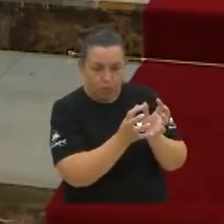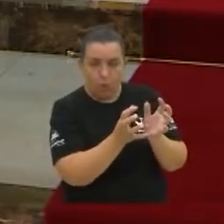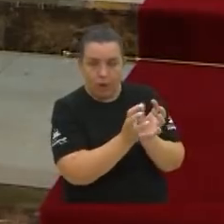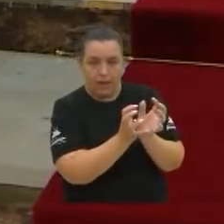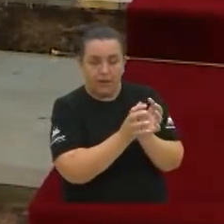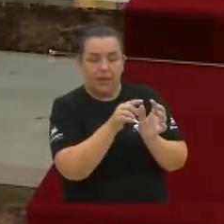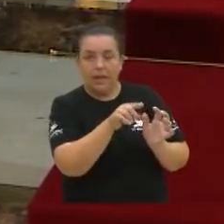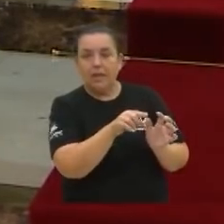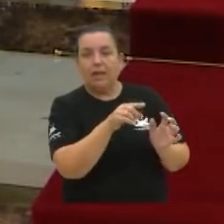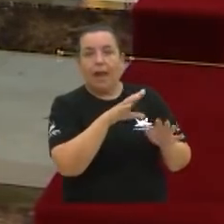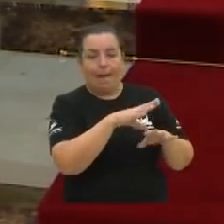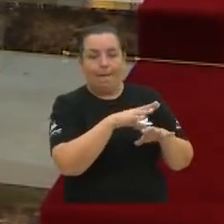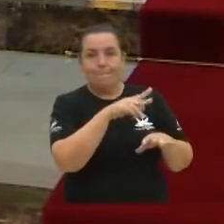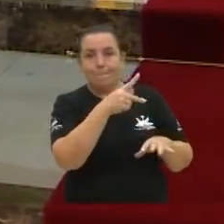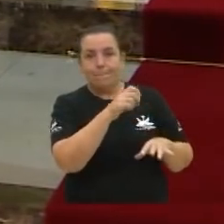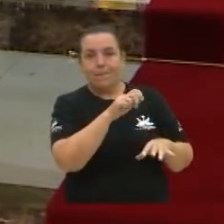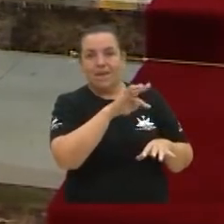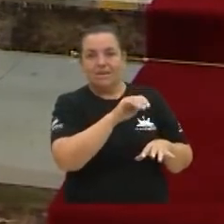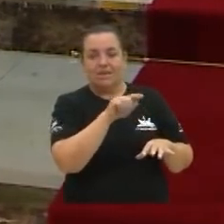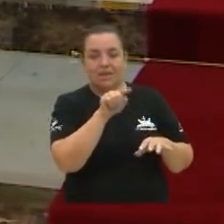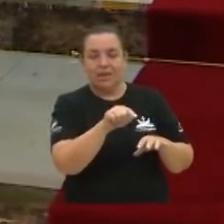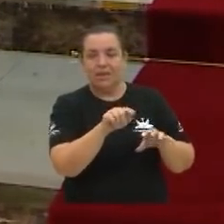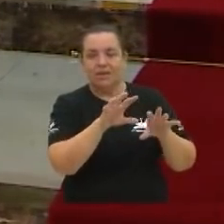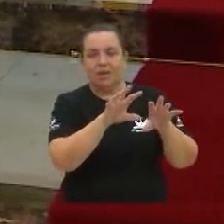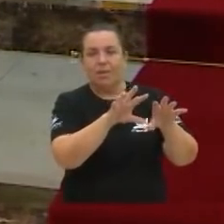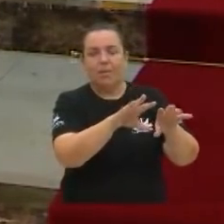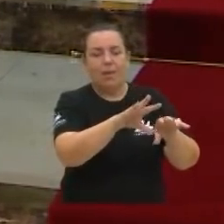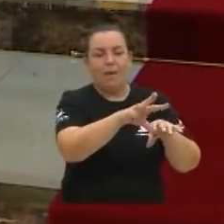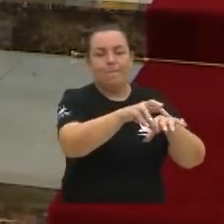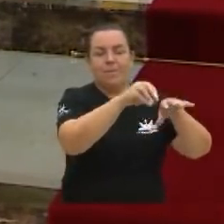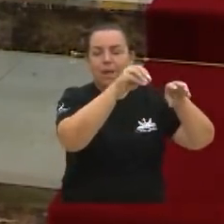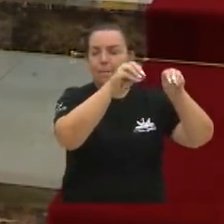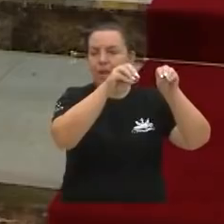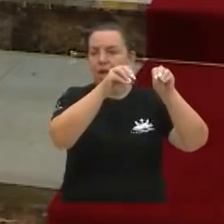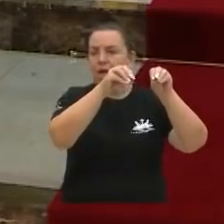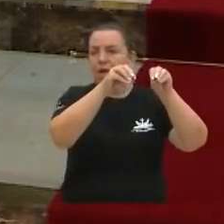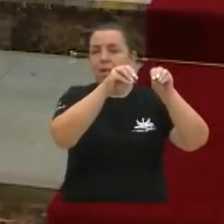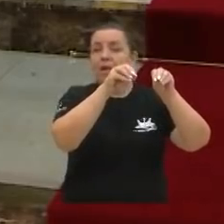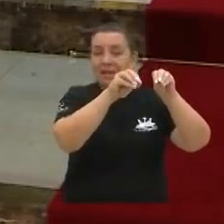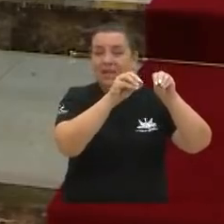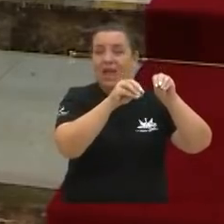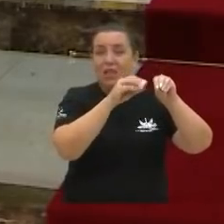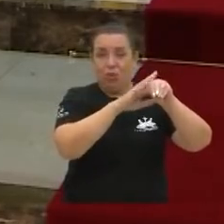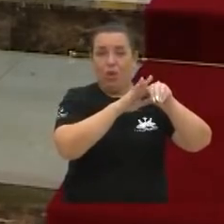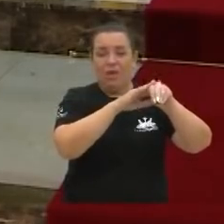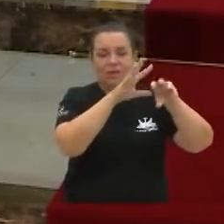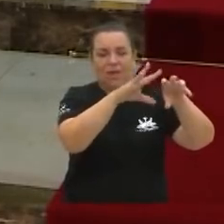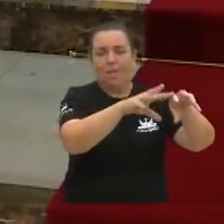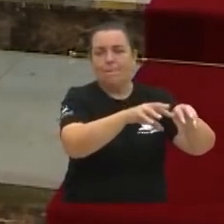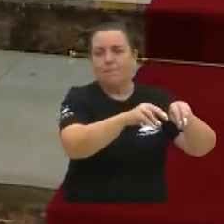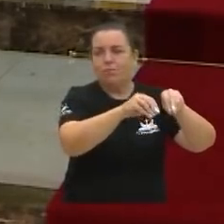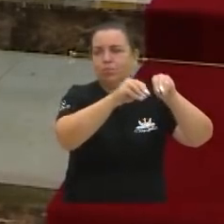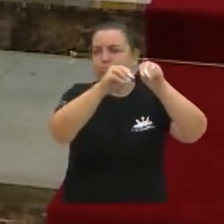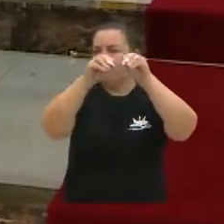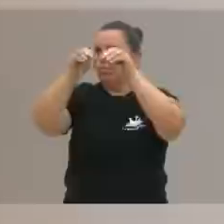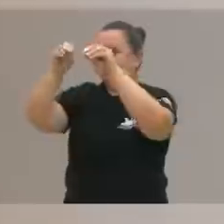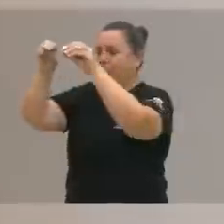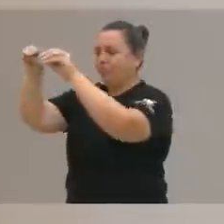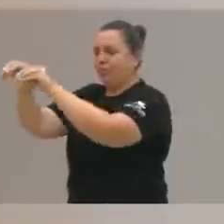peste e outros não existirá vão todas as famílias daquele povoado que estava com a peste